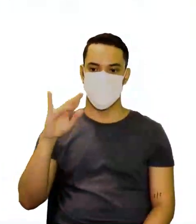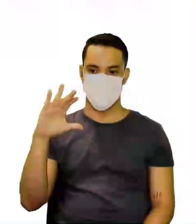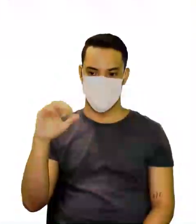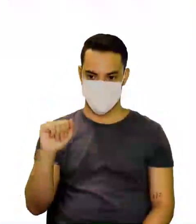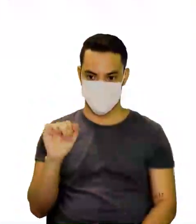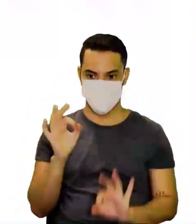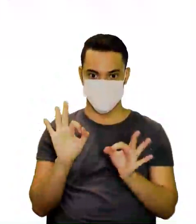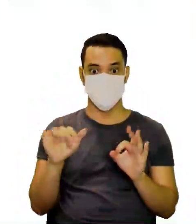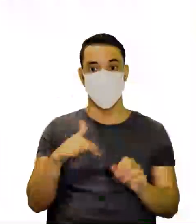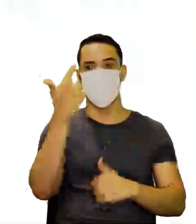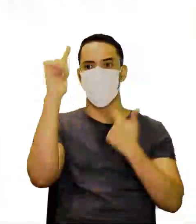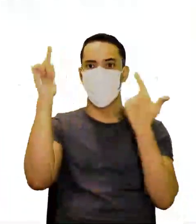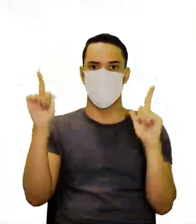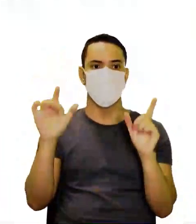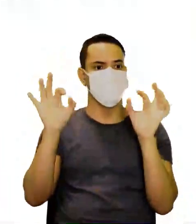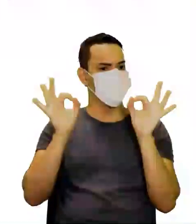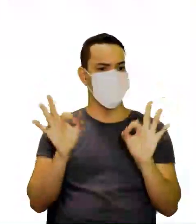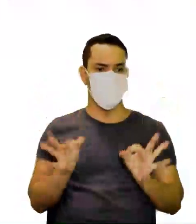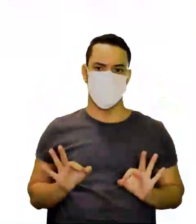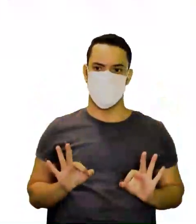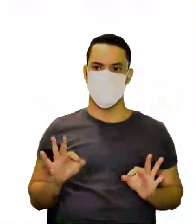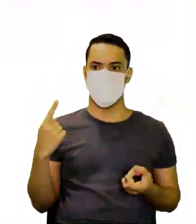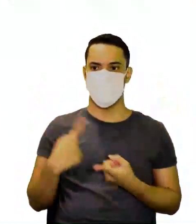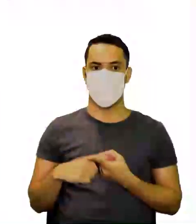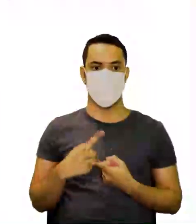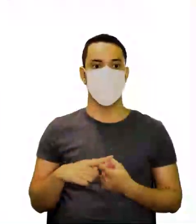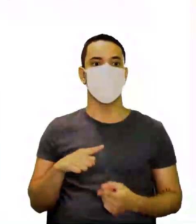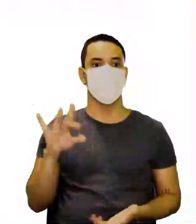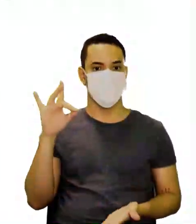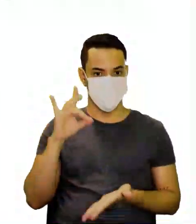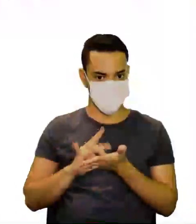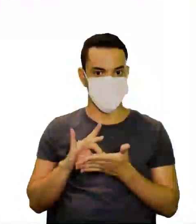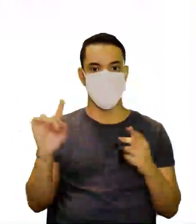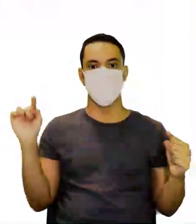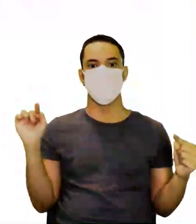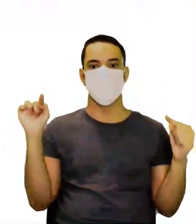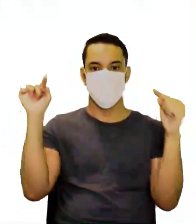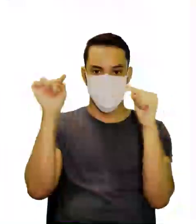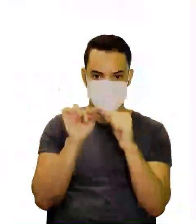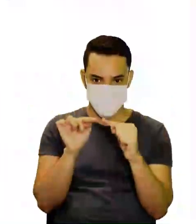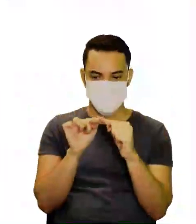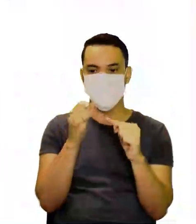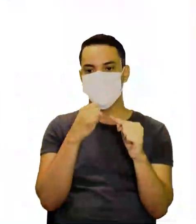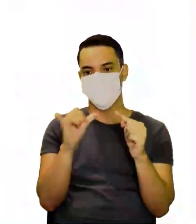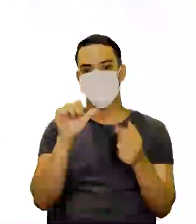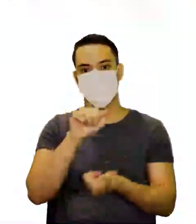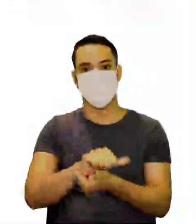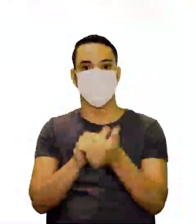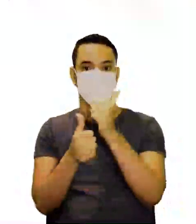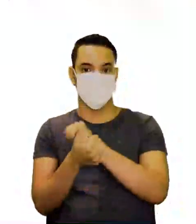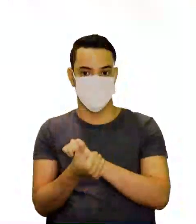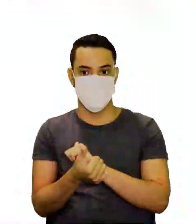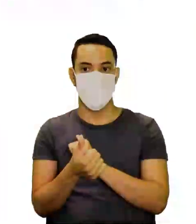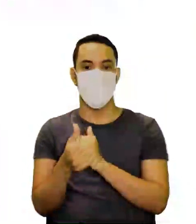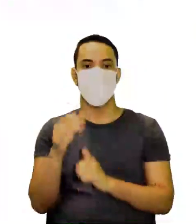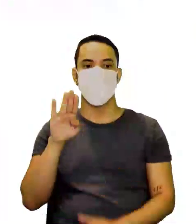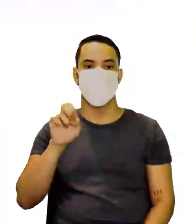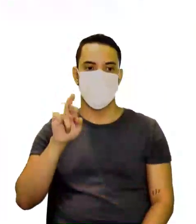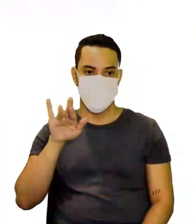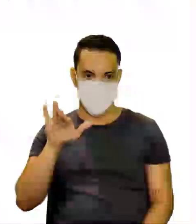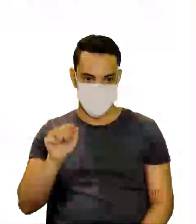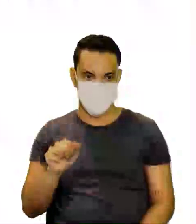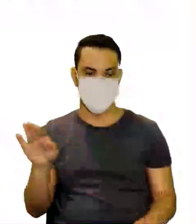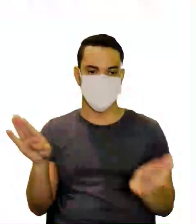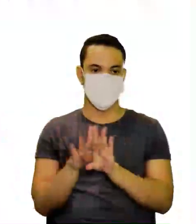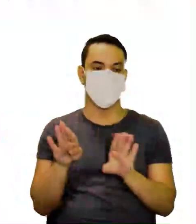tá? As outras vão estar certas. O alternador realmente tem a função de recarregar eletricamente a bateria, ok?